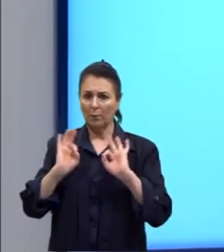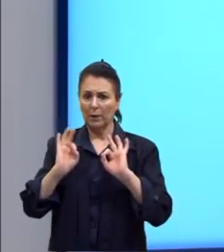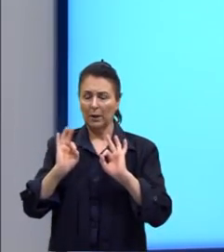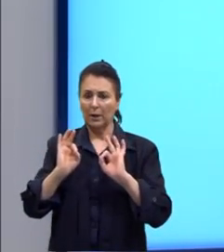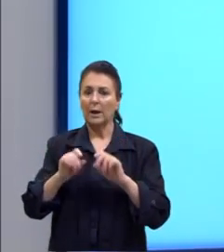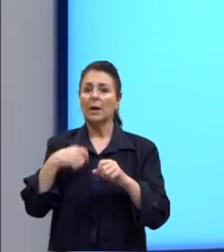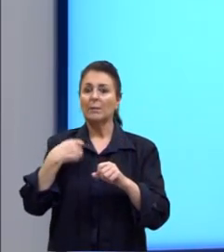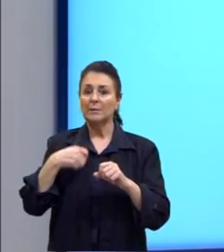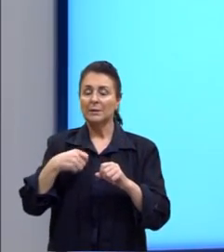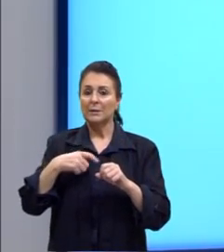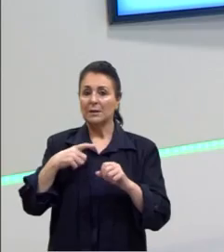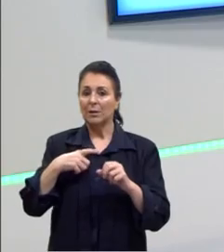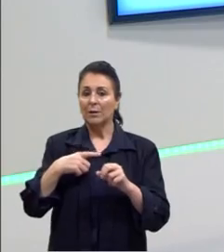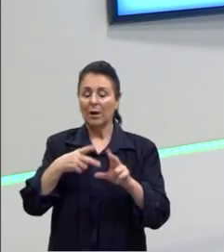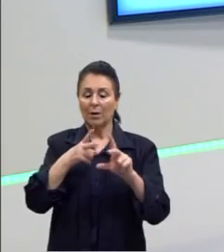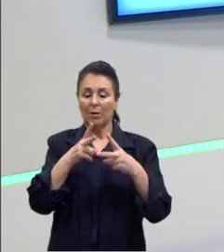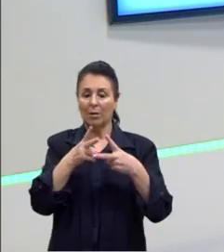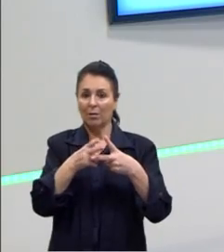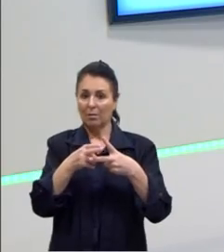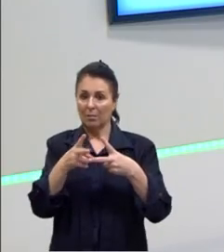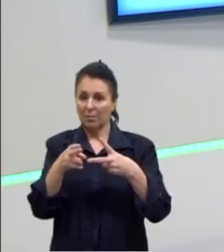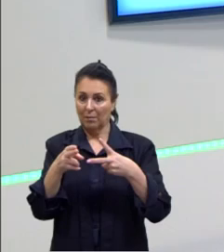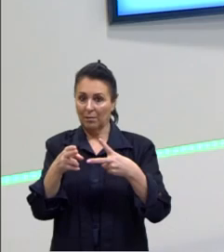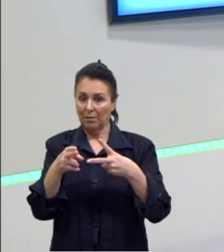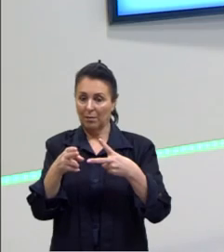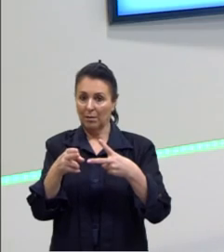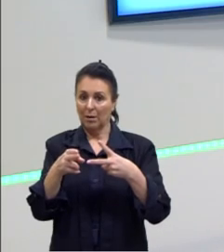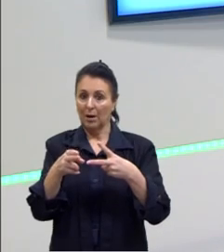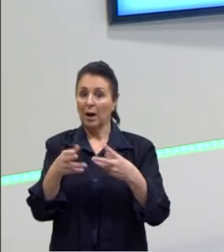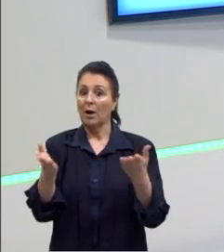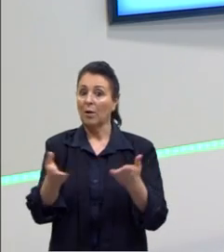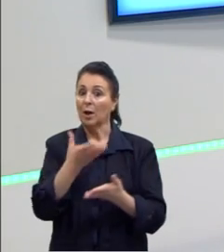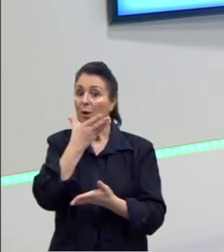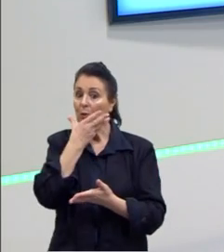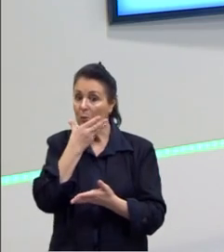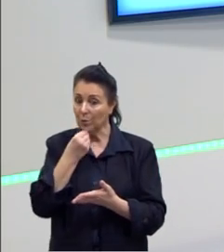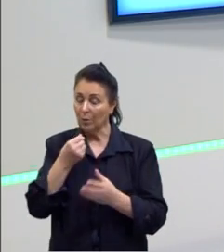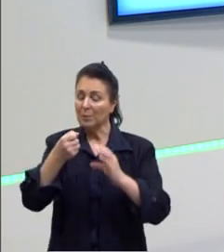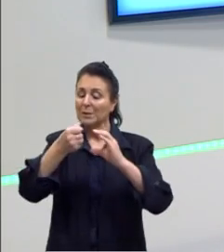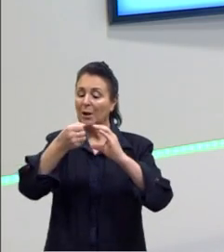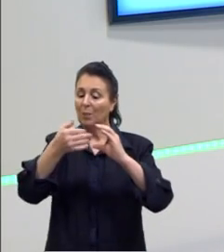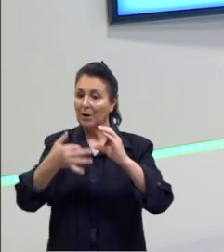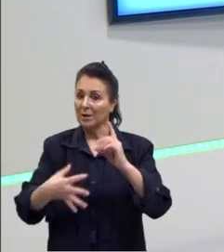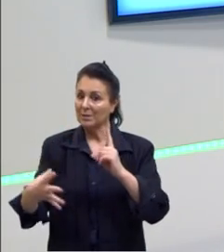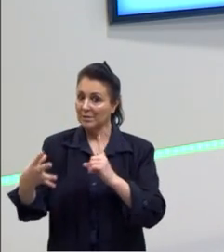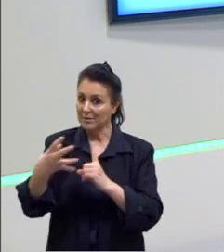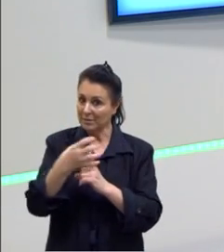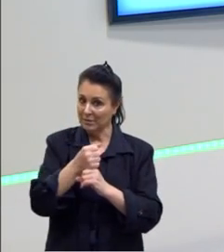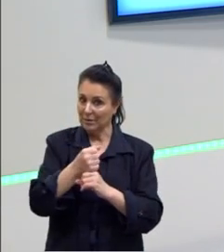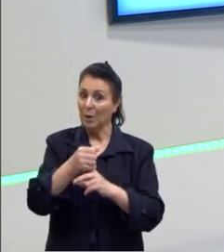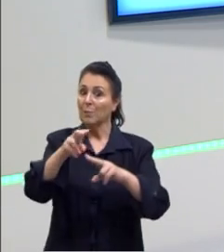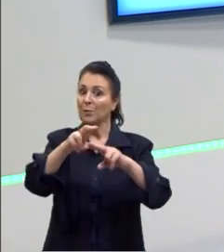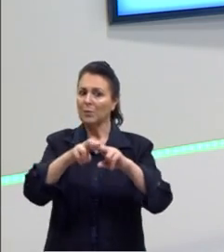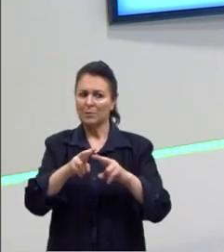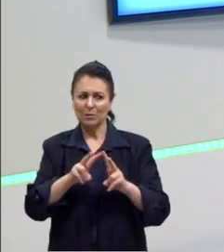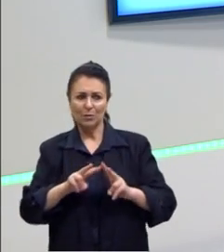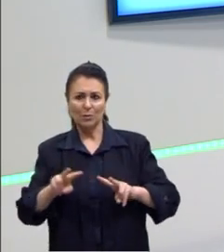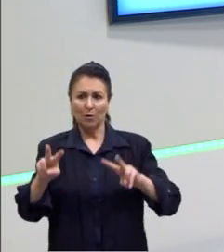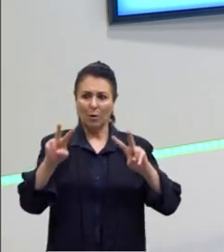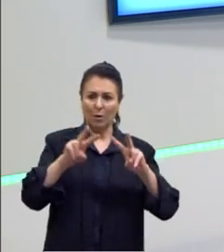gota e nos homens já é uma característica dominante por isso que a gente vê menos calvície em e aqui